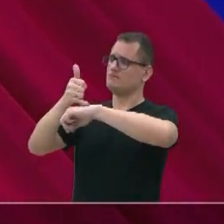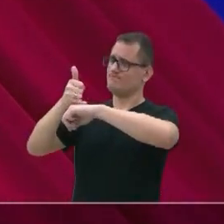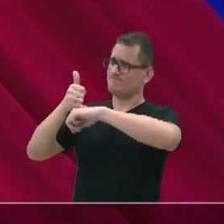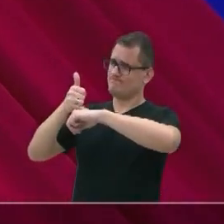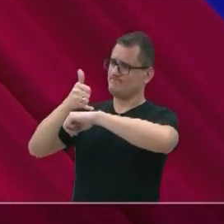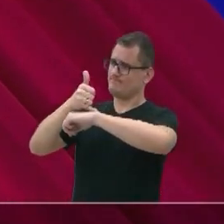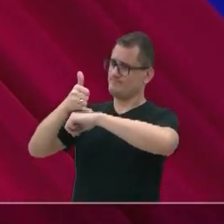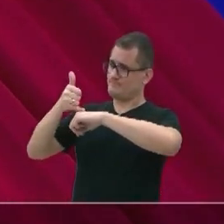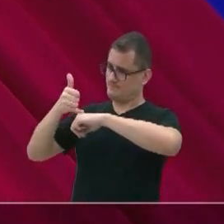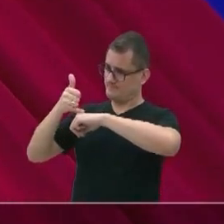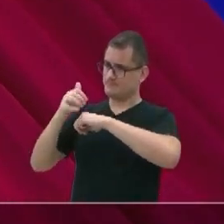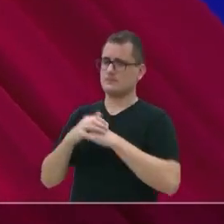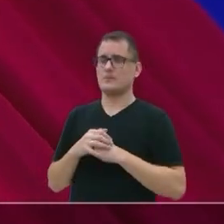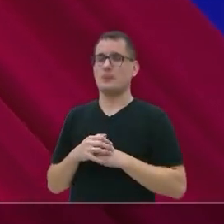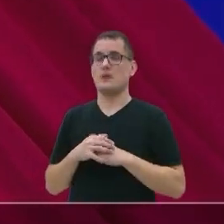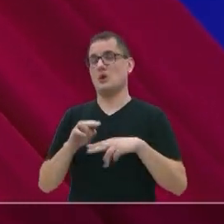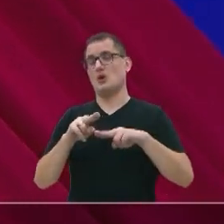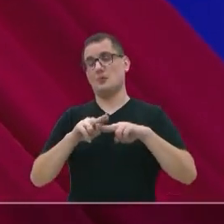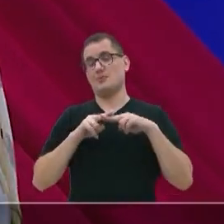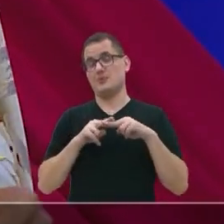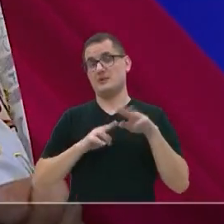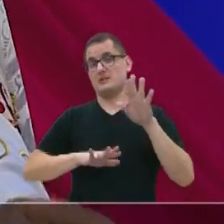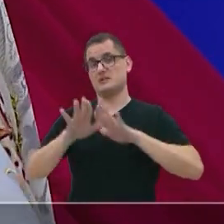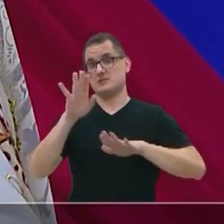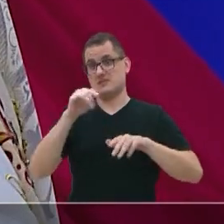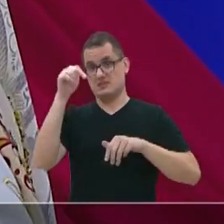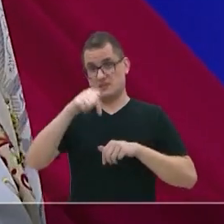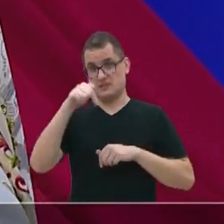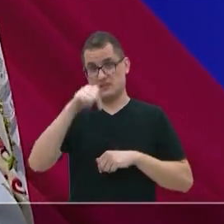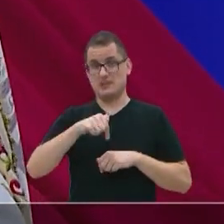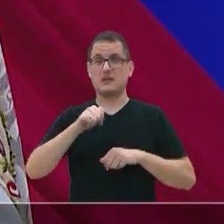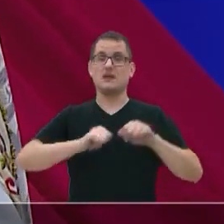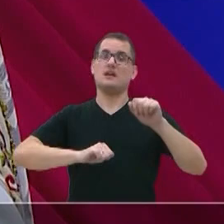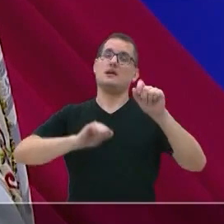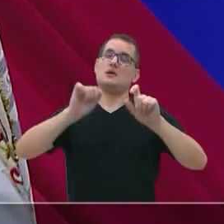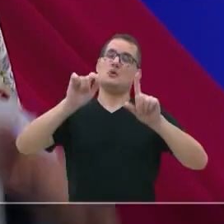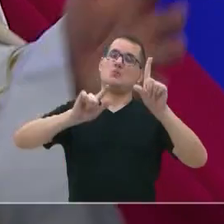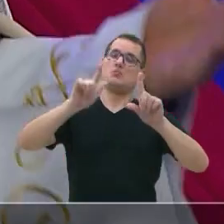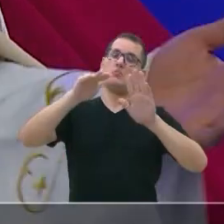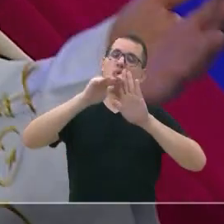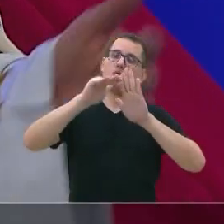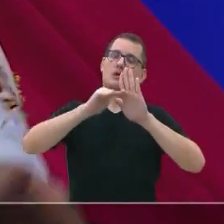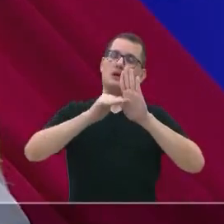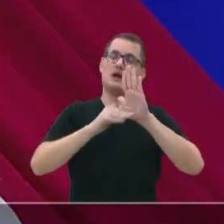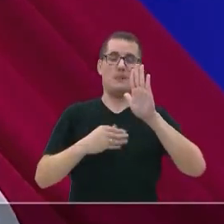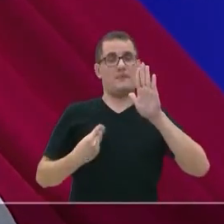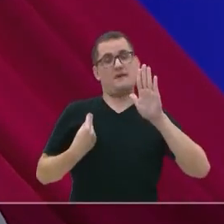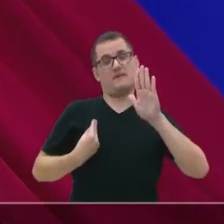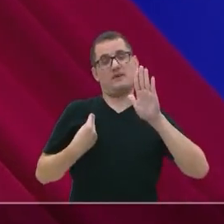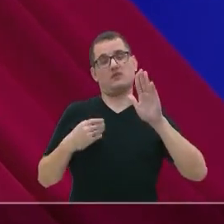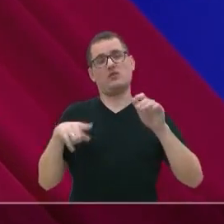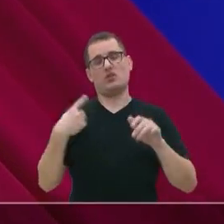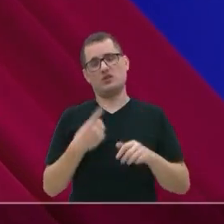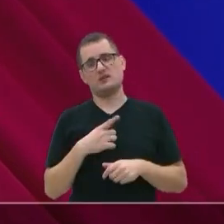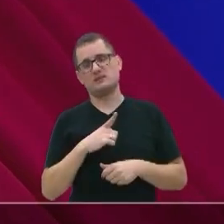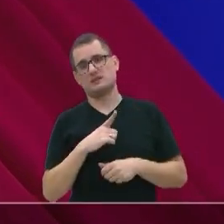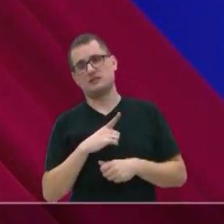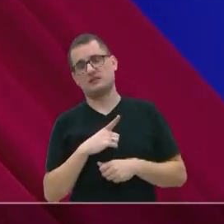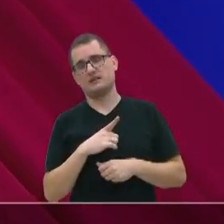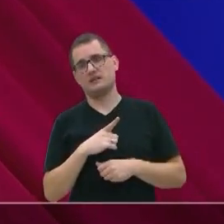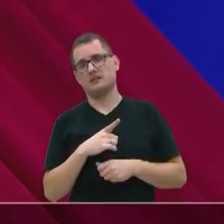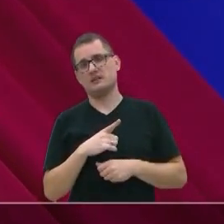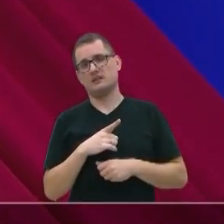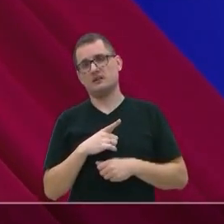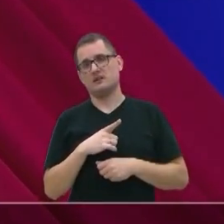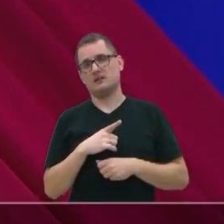que muitas das vezes, aqui nos programas ao vivo da TV Evangelizar, que geralmente fazemos,